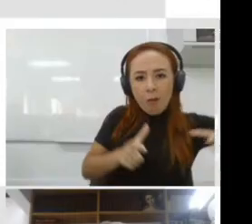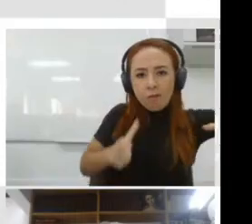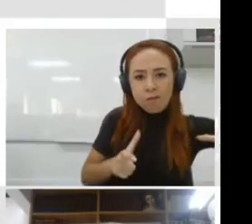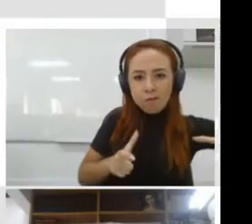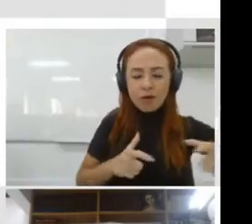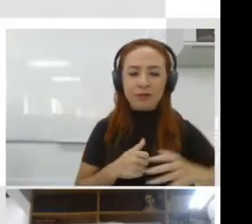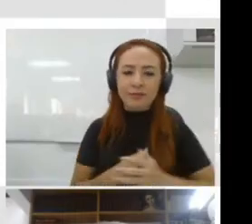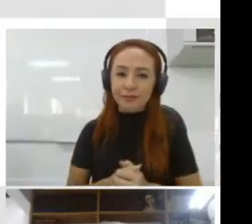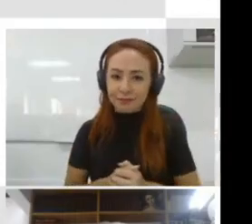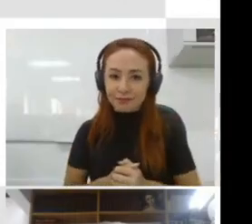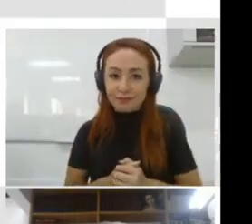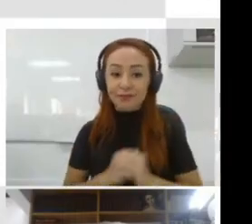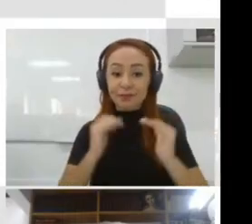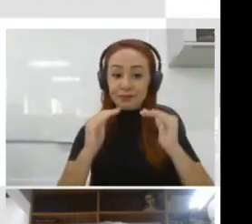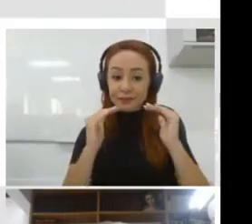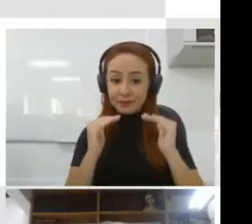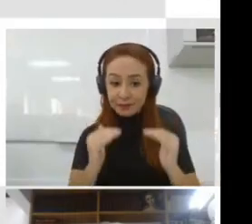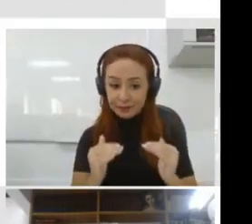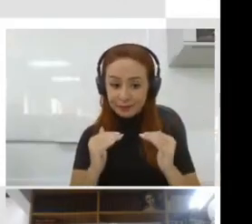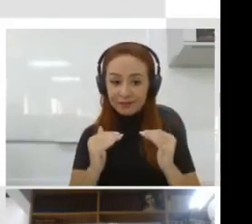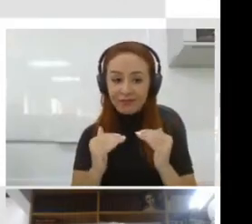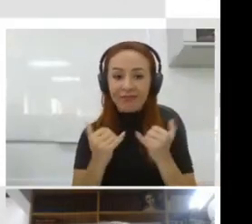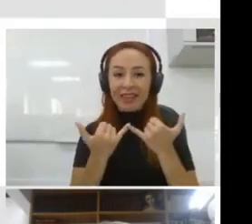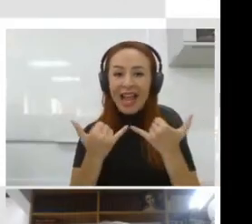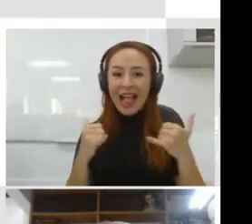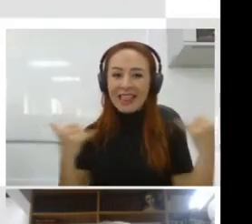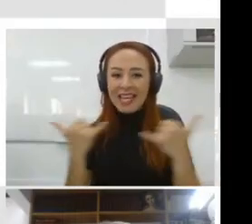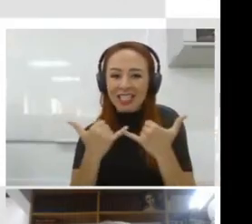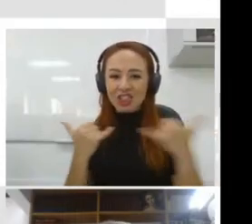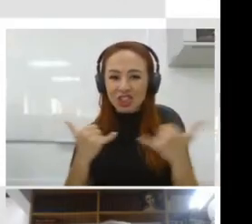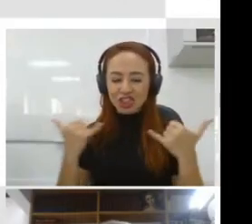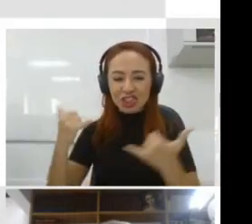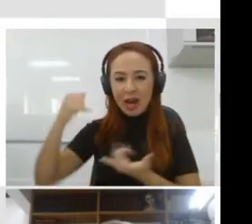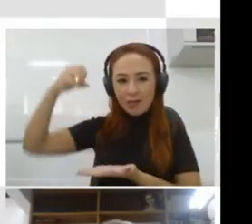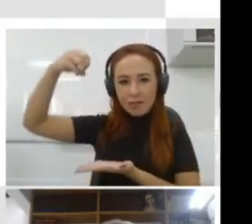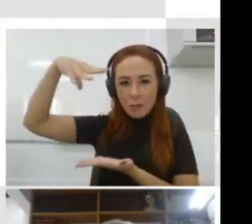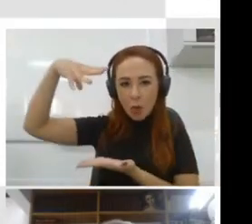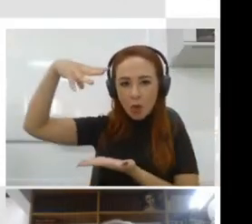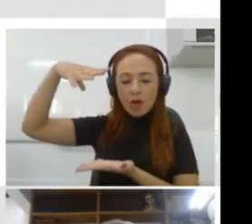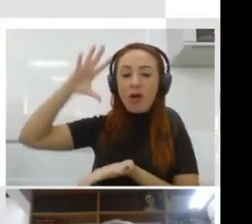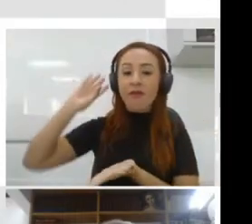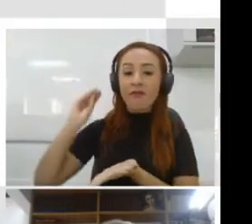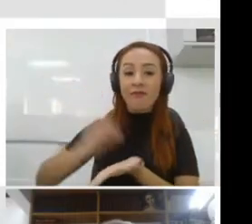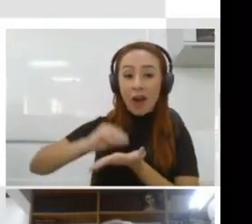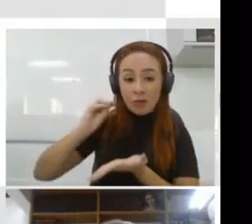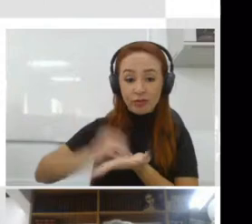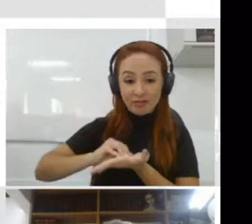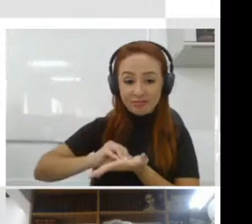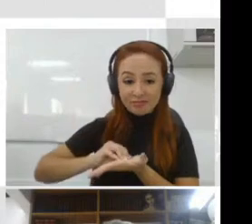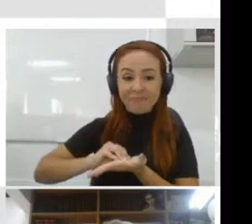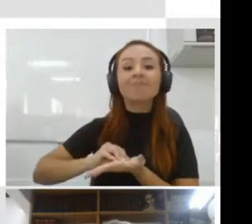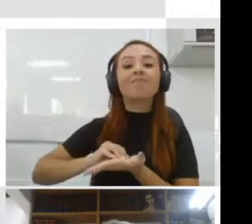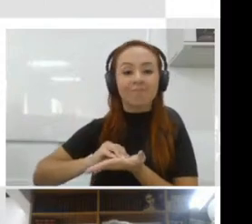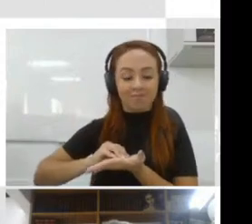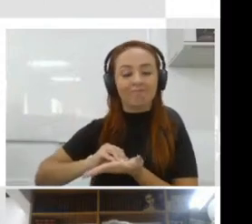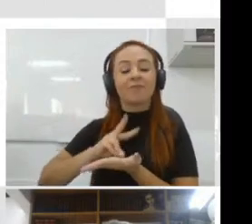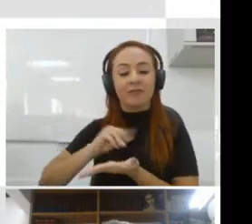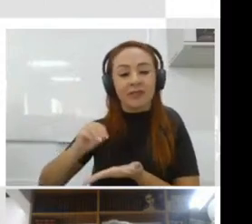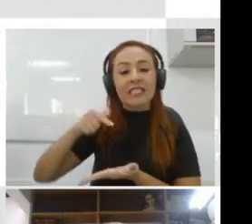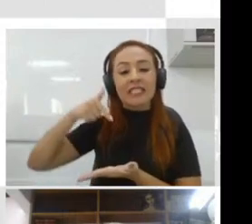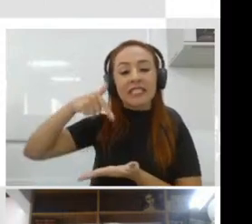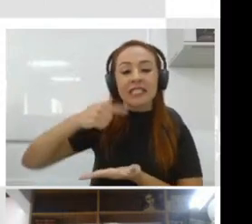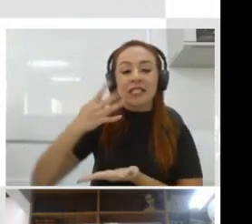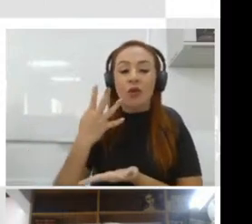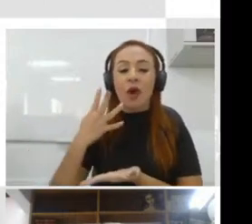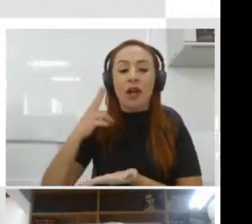queda de energia elétrica, né, 742 milhões. Mudança nas